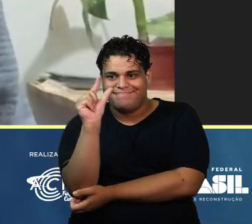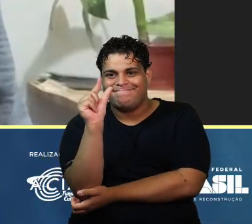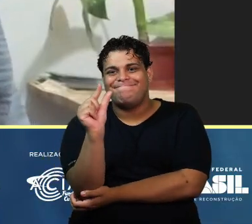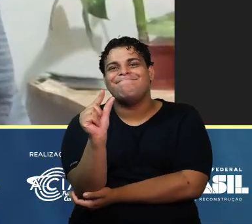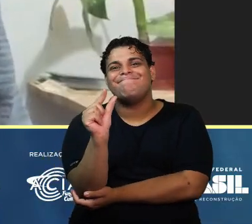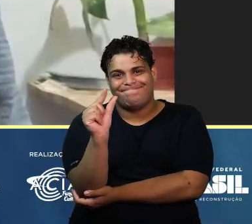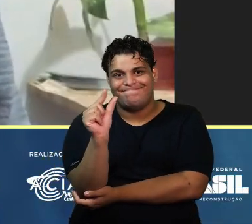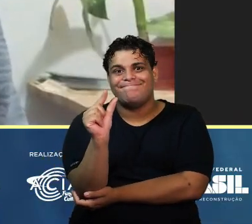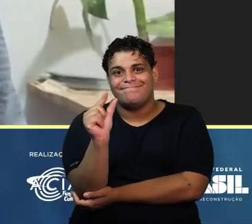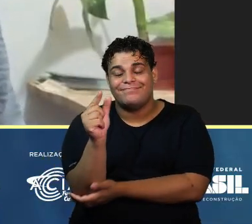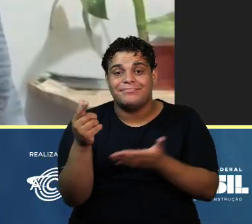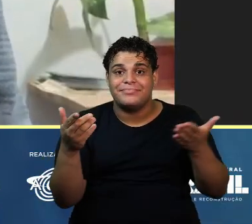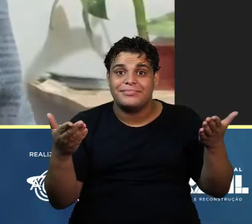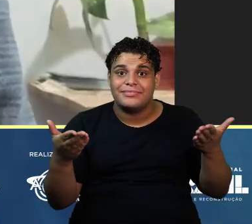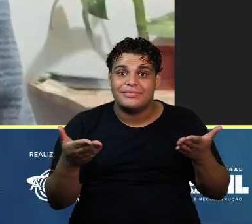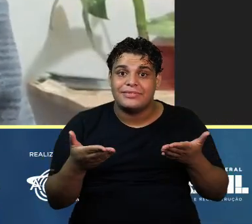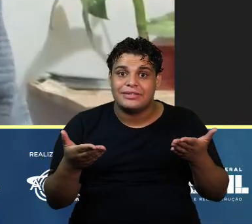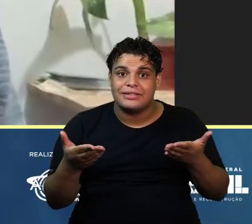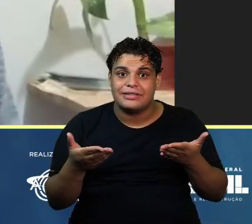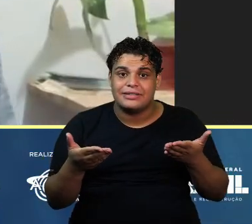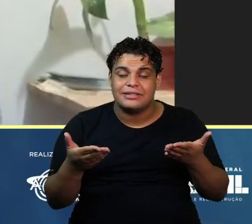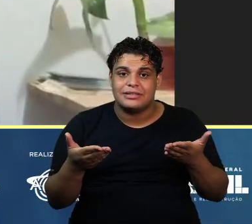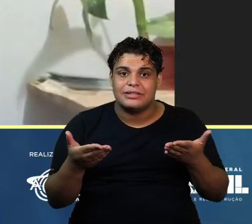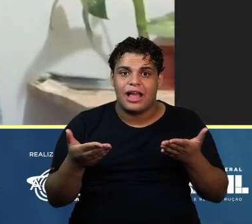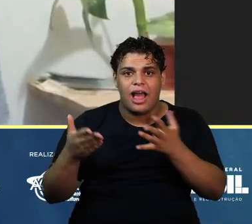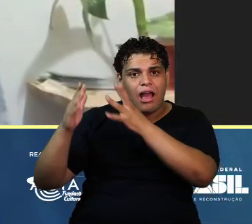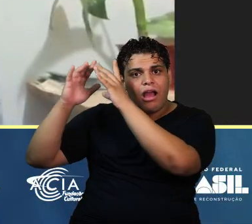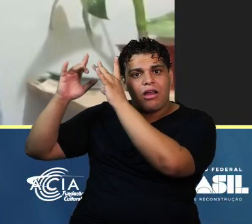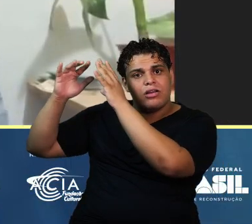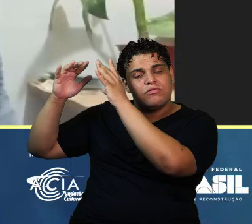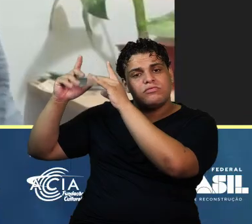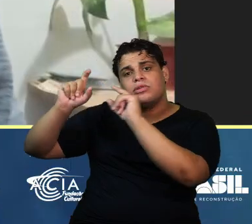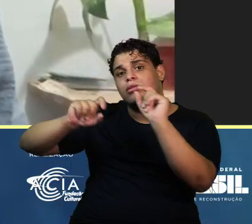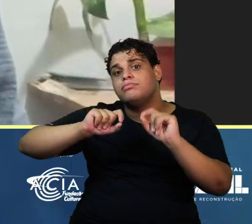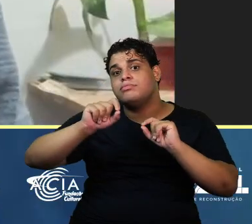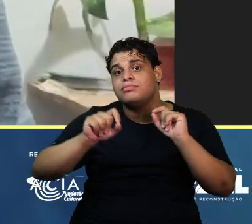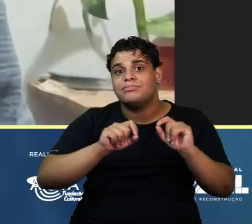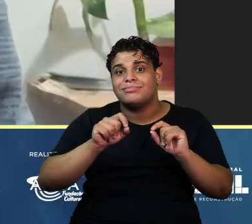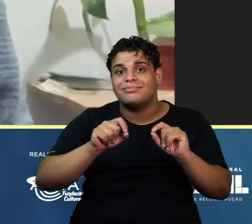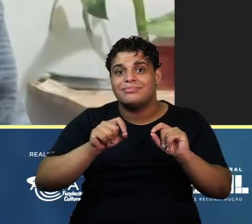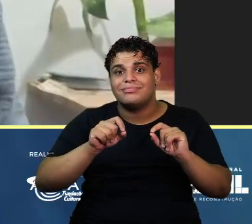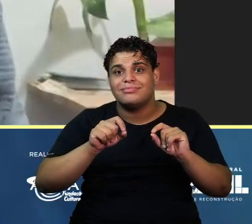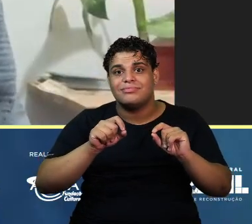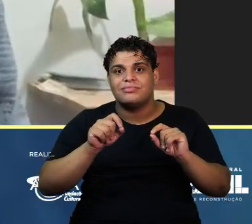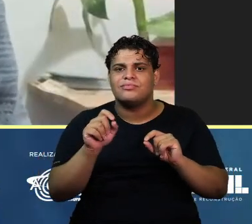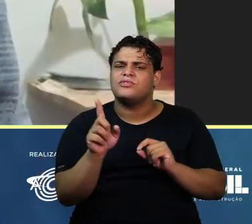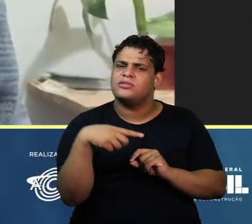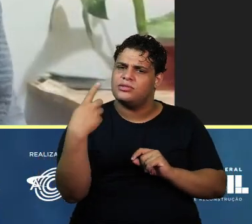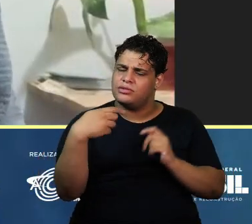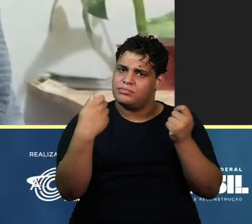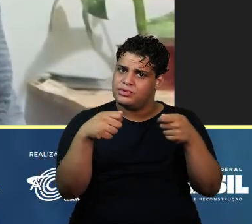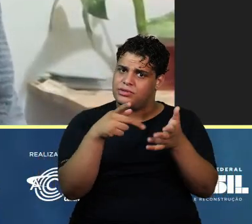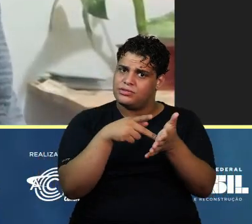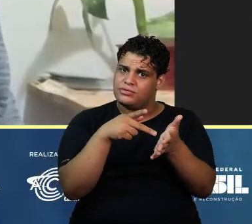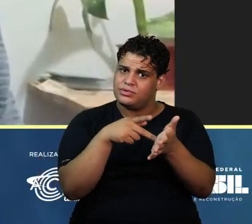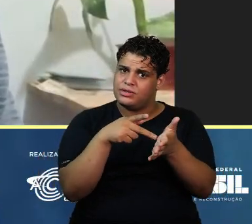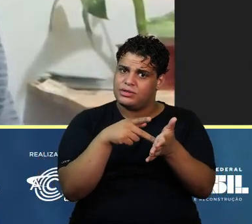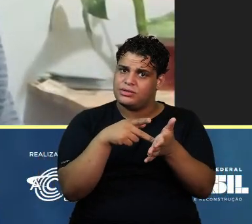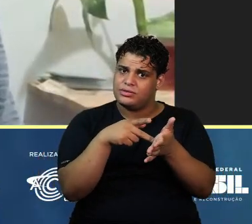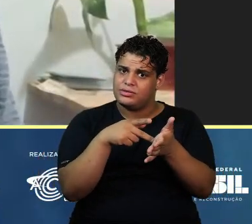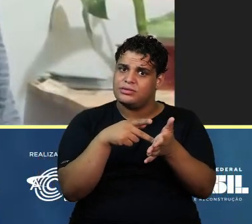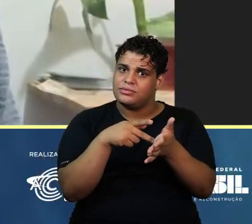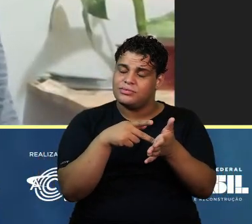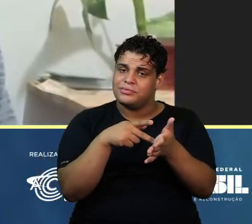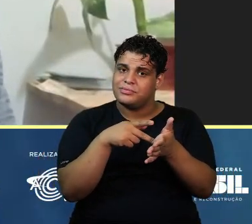reciclada. Então, a grande reflexão que a gente tem que fazer é: será que a gente precisa mesmo desse tipo de